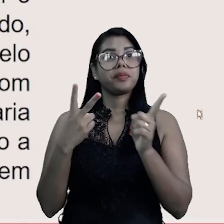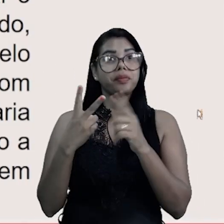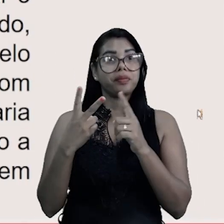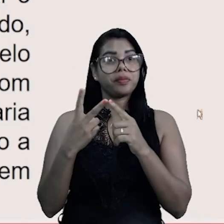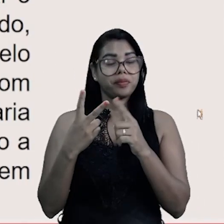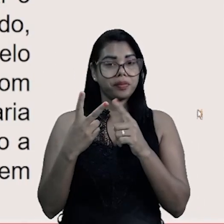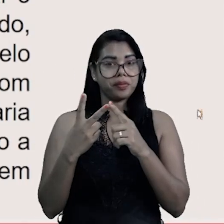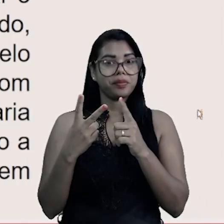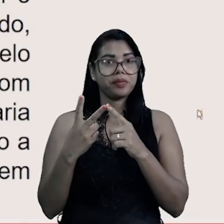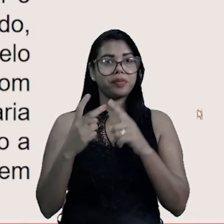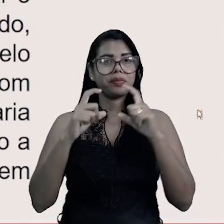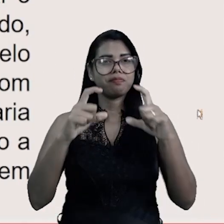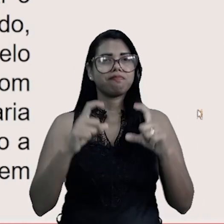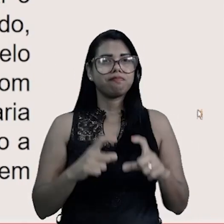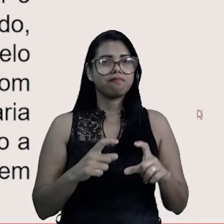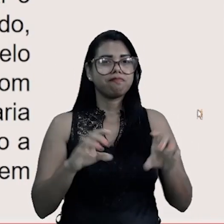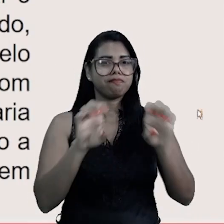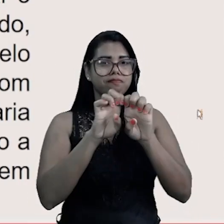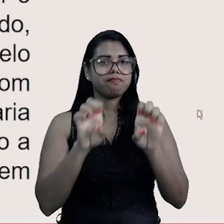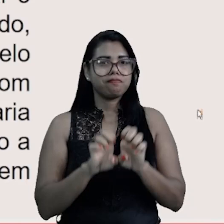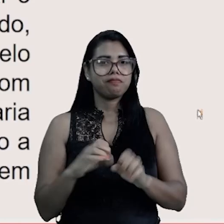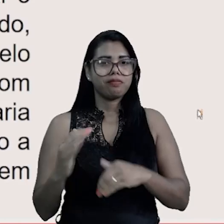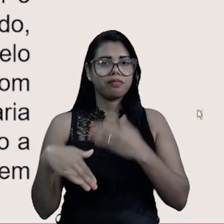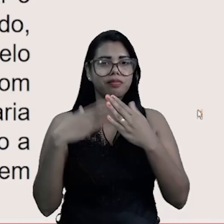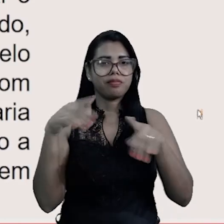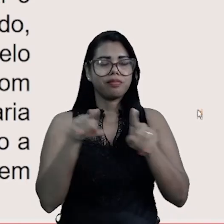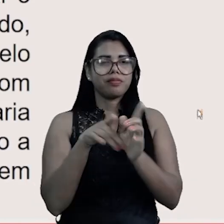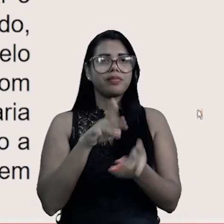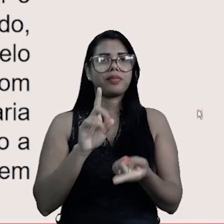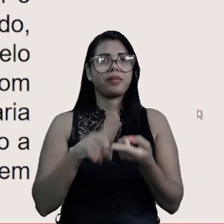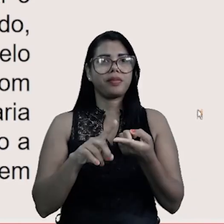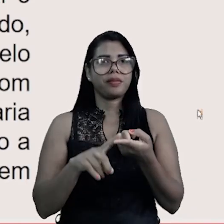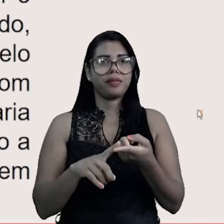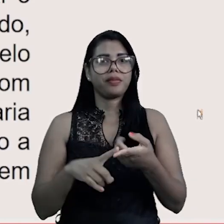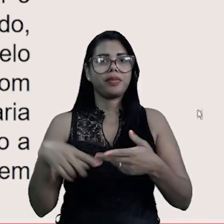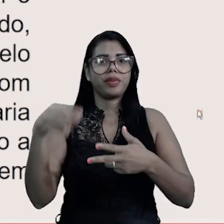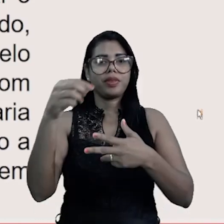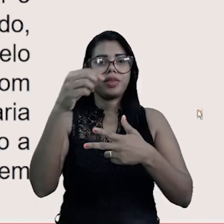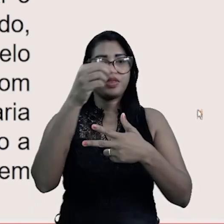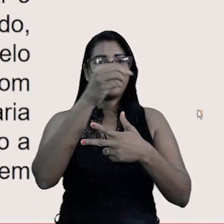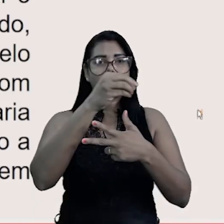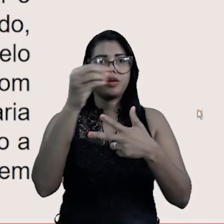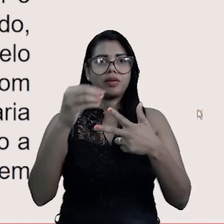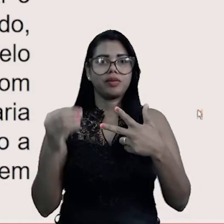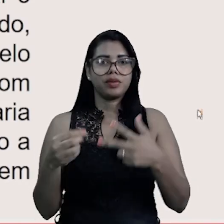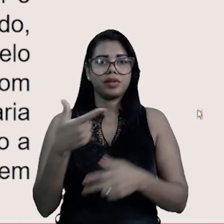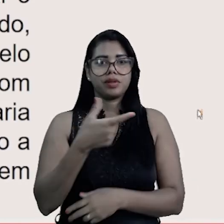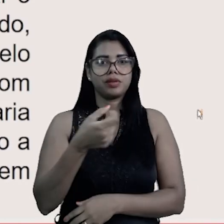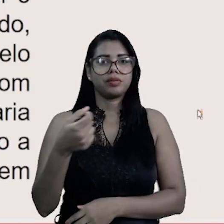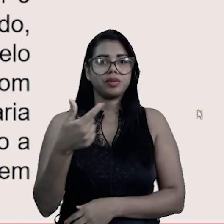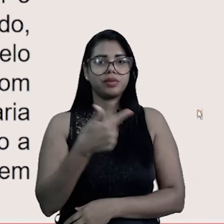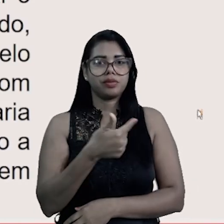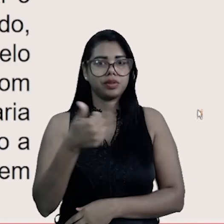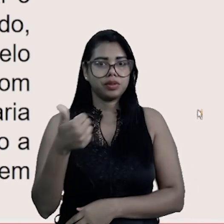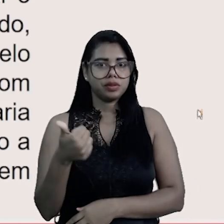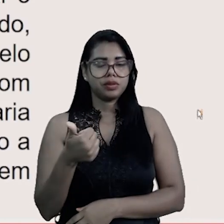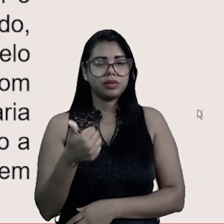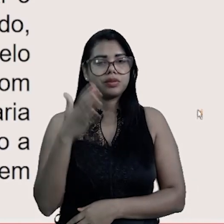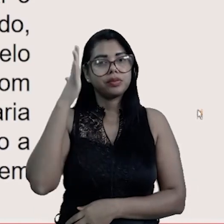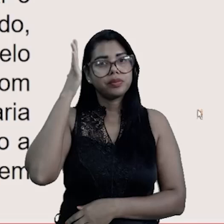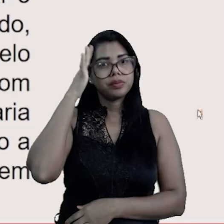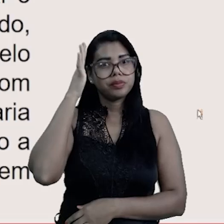aluna, que obteve aí nota 1000 do Enem em 2021. Nota-se então, não é, isso